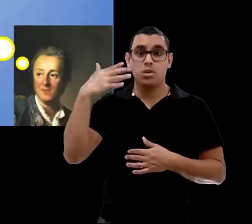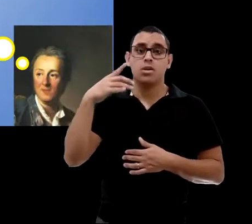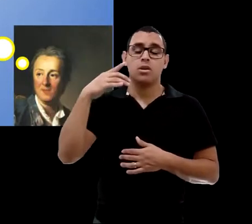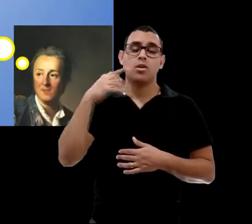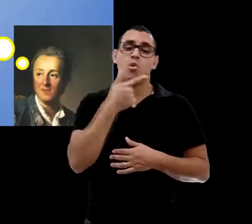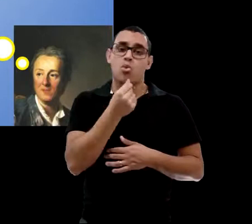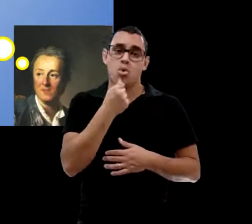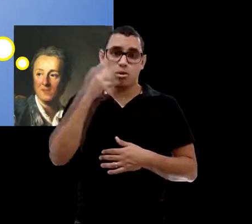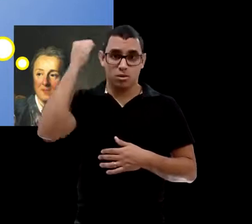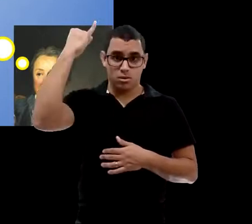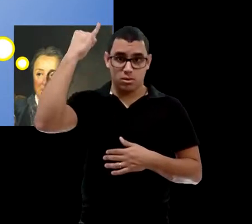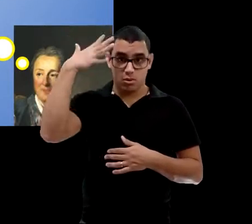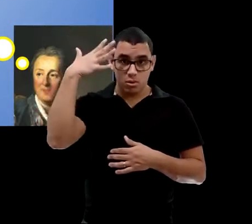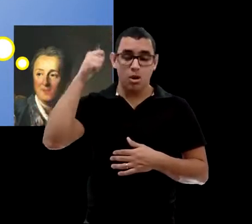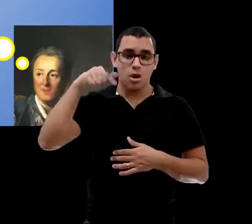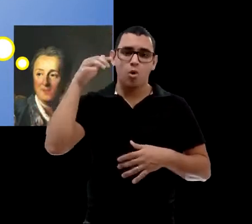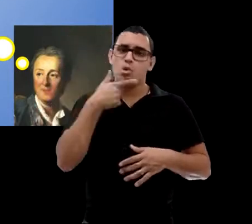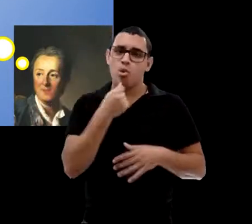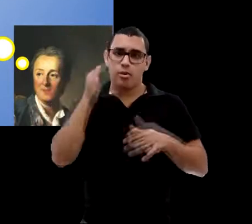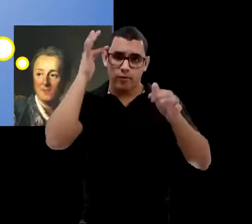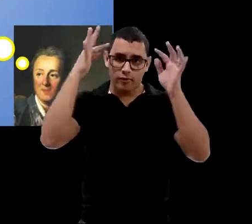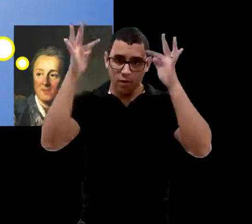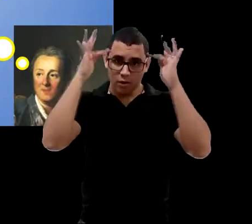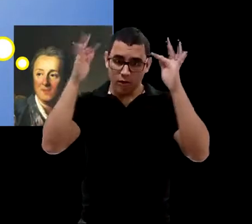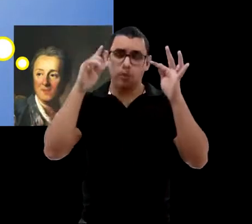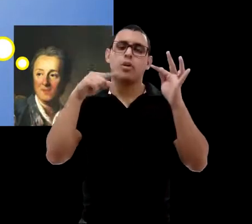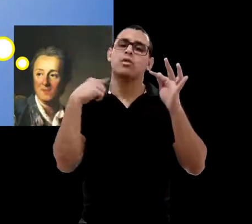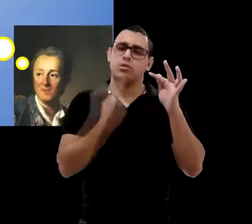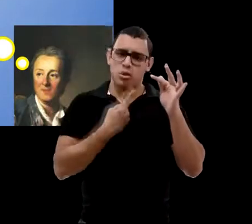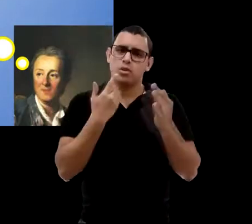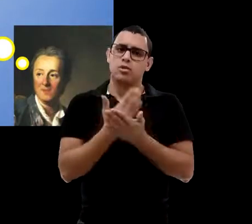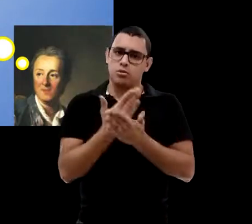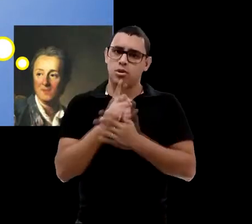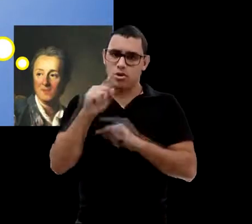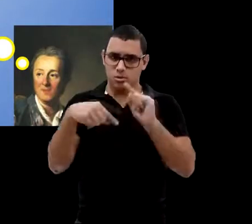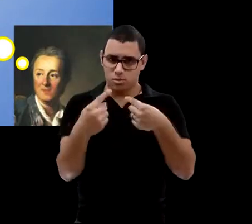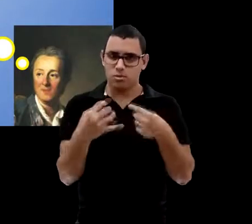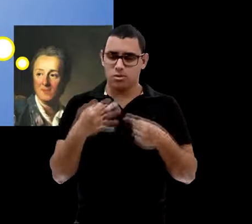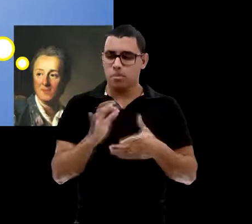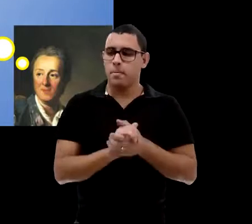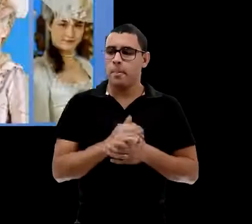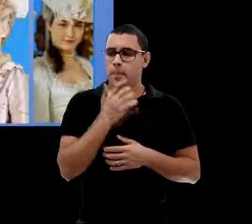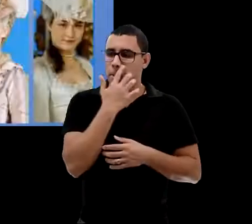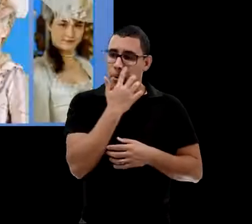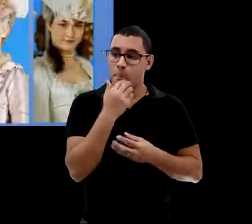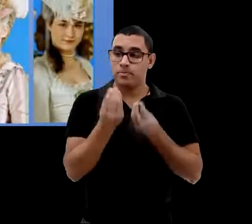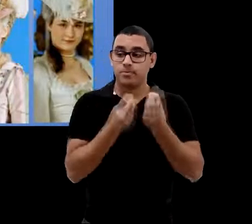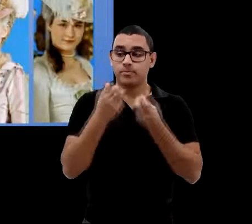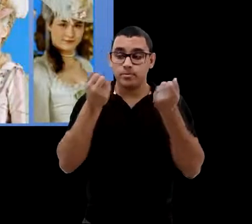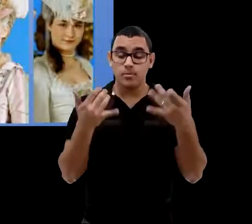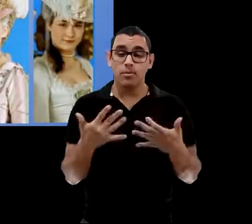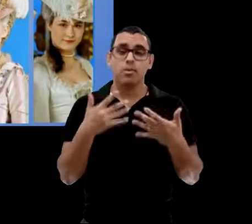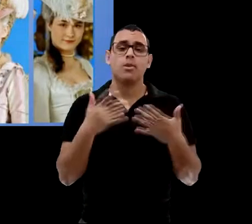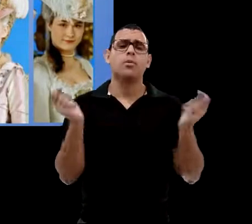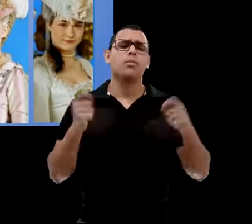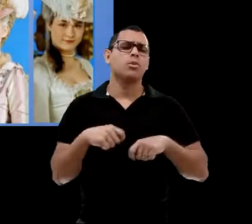iluministas, são os filósofos que desenvolveram essas ideias. Na próxima aula conheceremos um pouco mais sobre eles, tá bem? Bom,